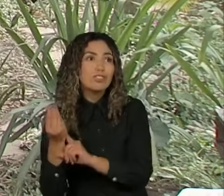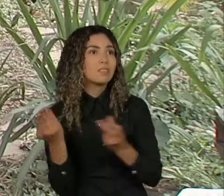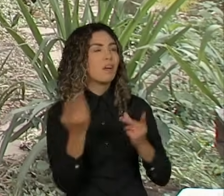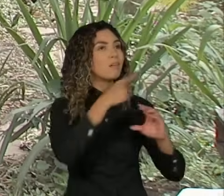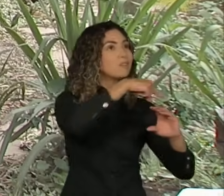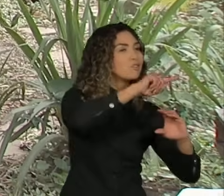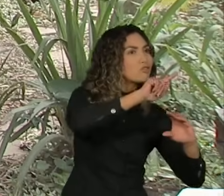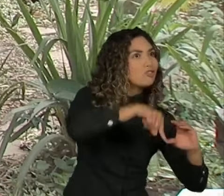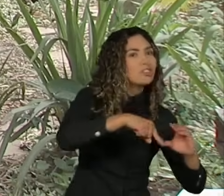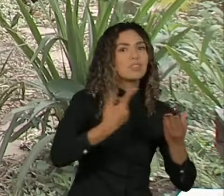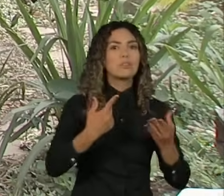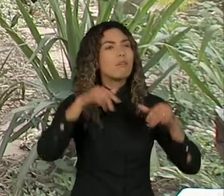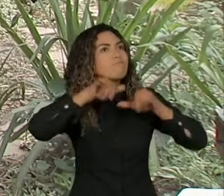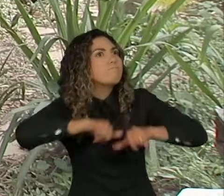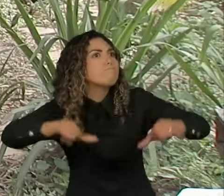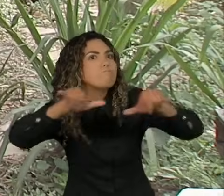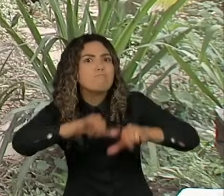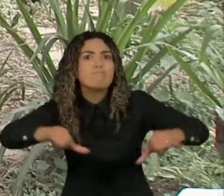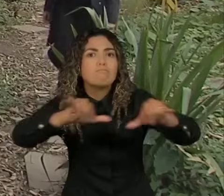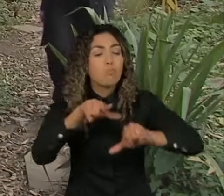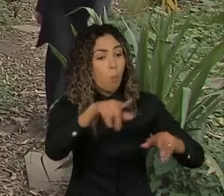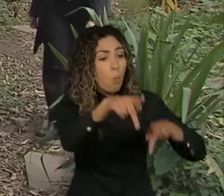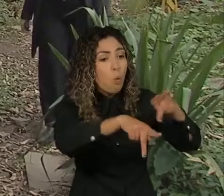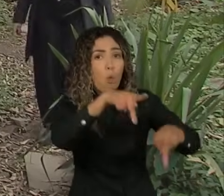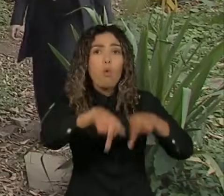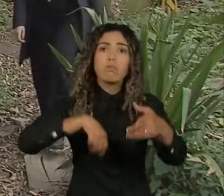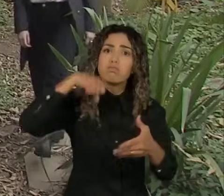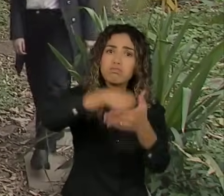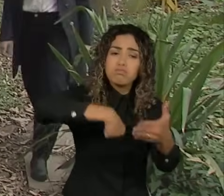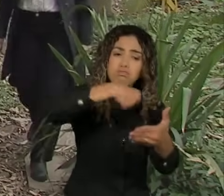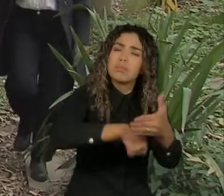comunicação e a sociedade civil é fundamental, né?